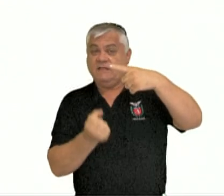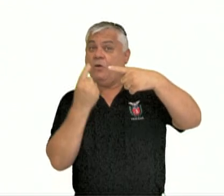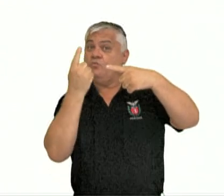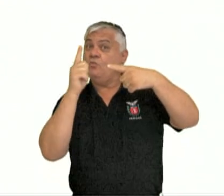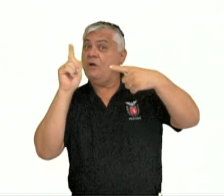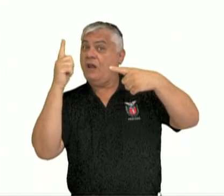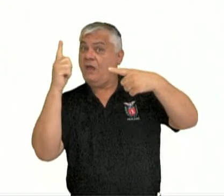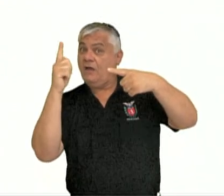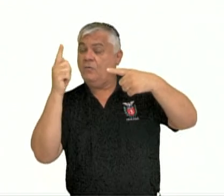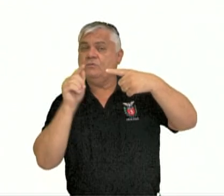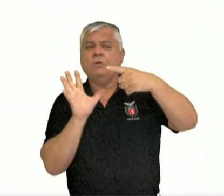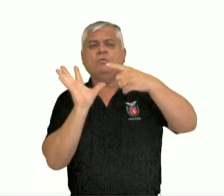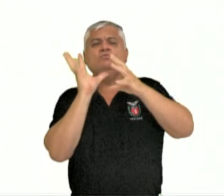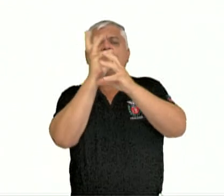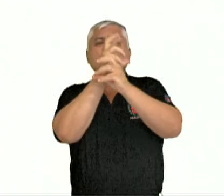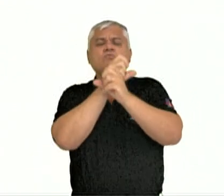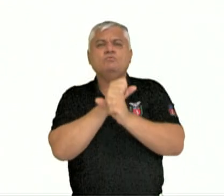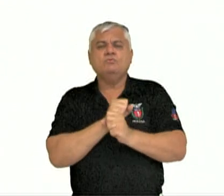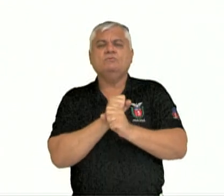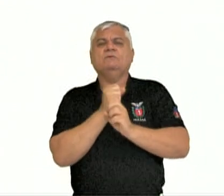na circunferência toda nós temos